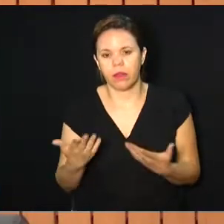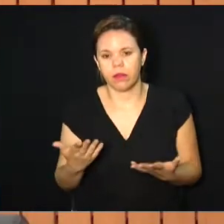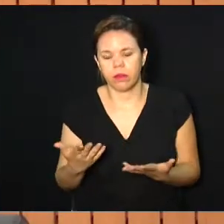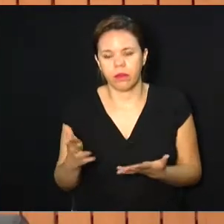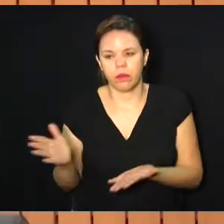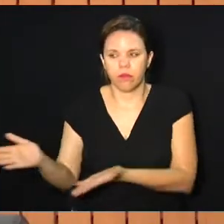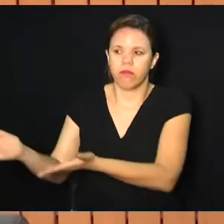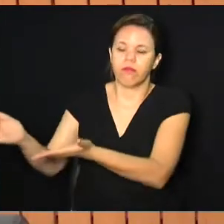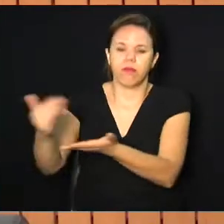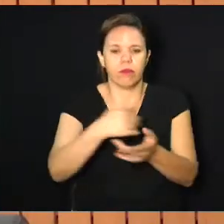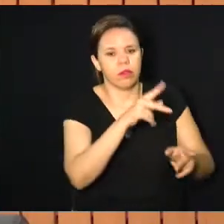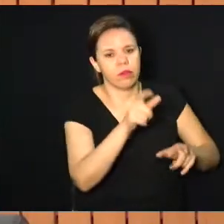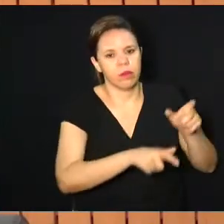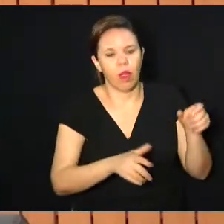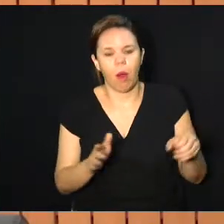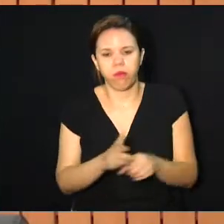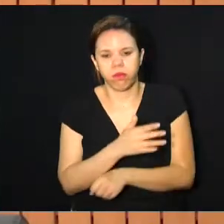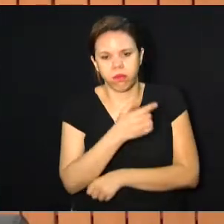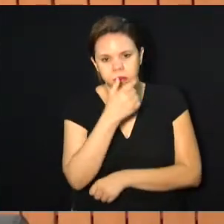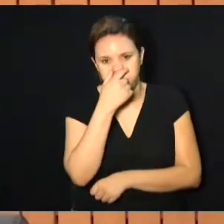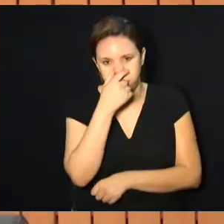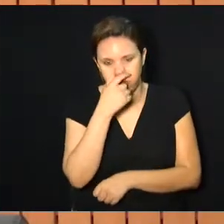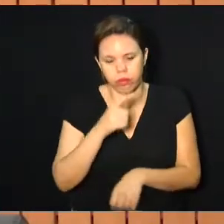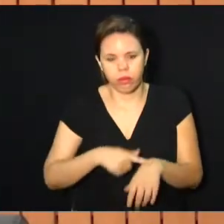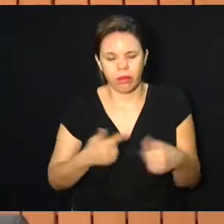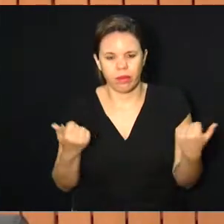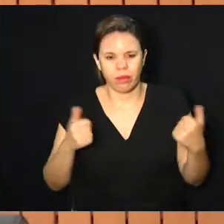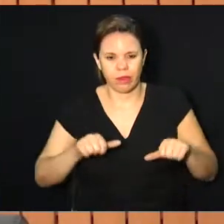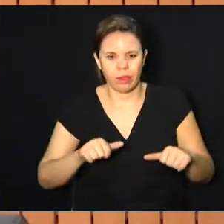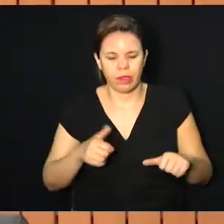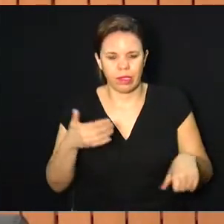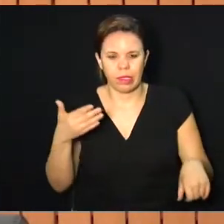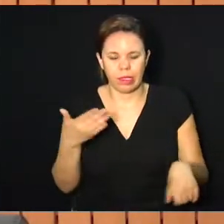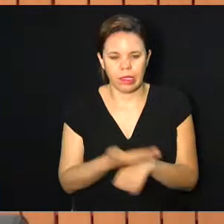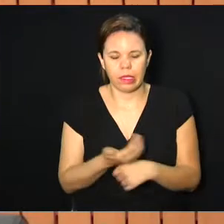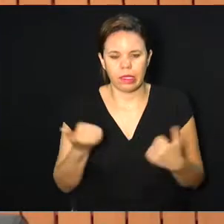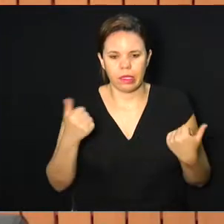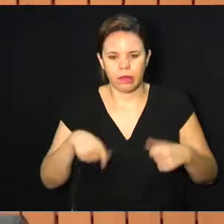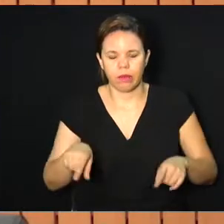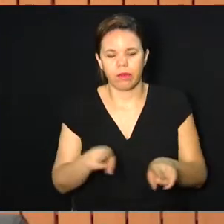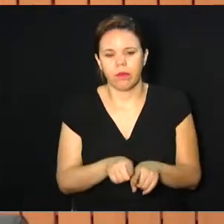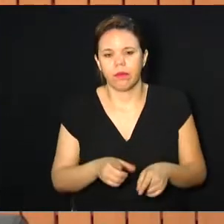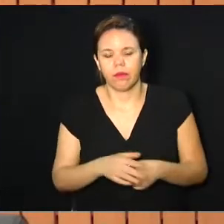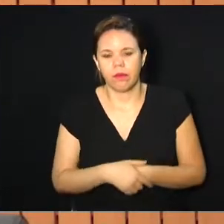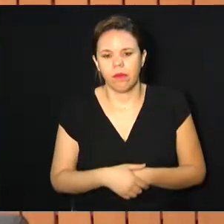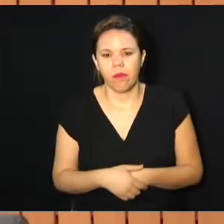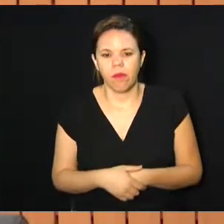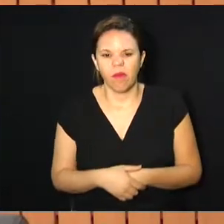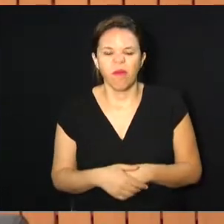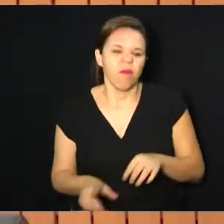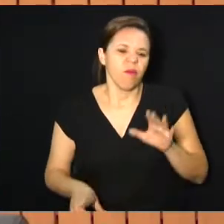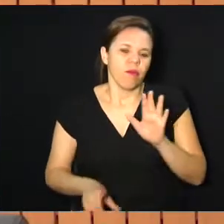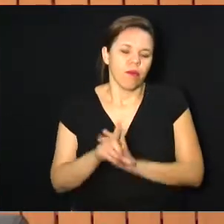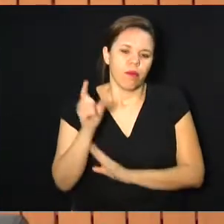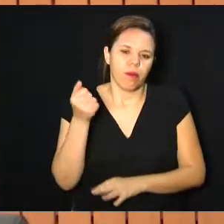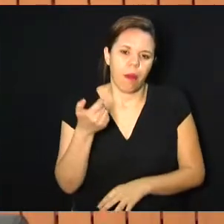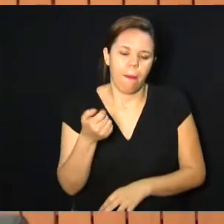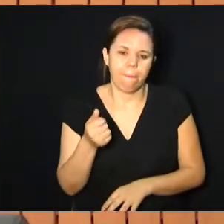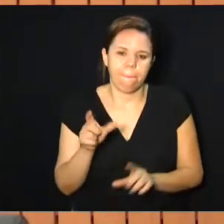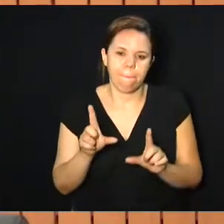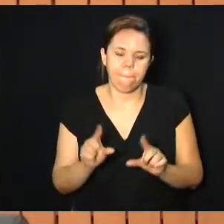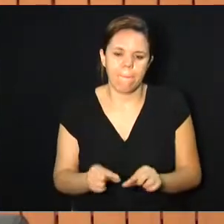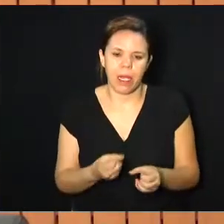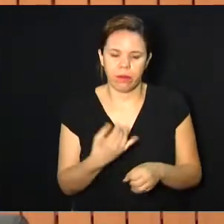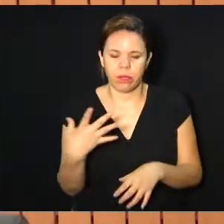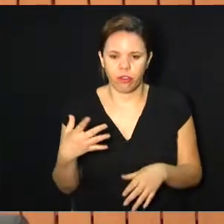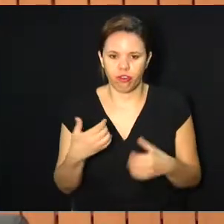todos os passageiros, o ônibus fica lotado, né, a pontualidade fica pior e a frequência pior também. E é lucrativo, né, ter menos ônibus com mais